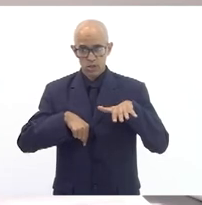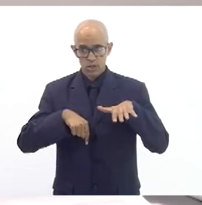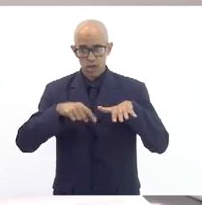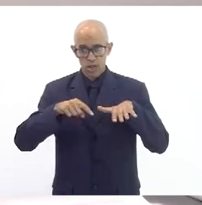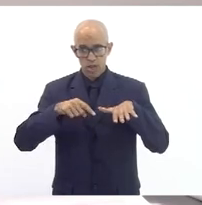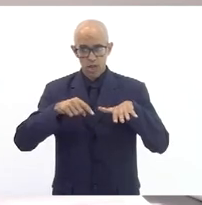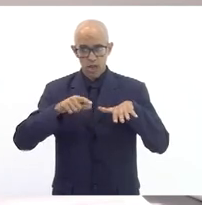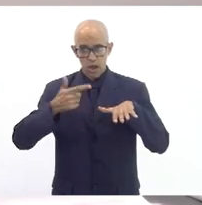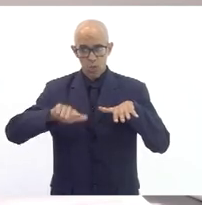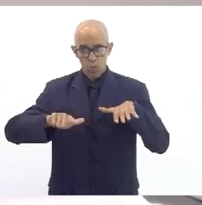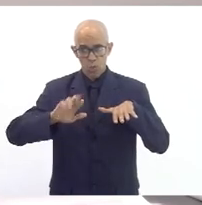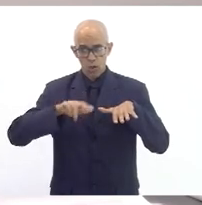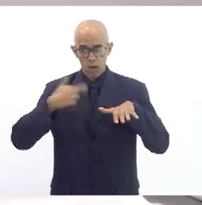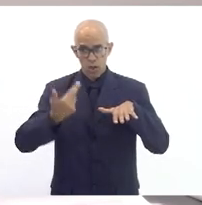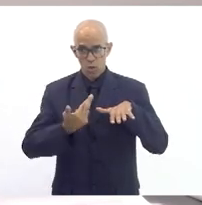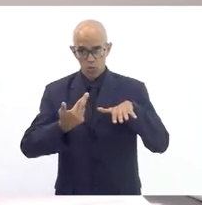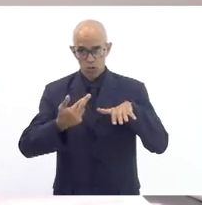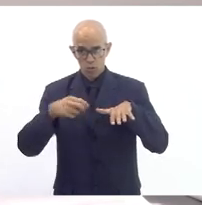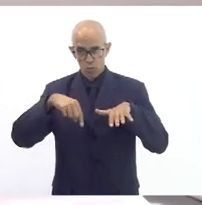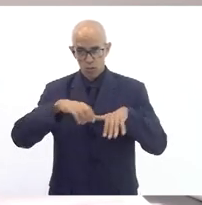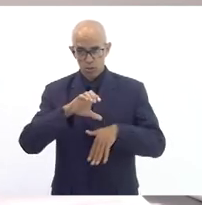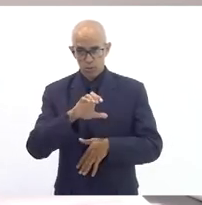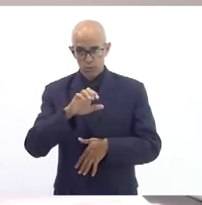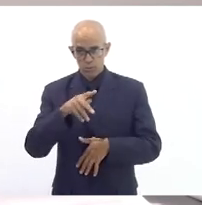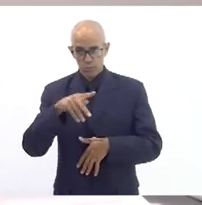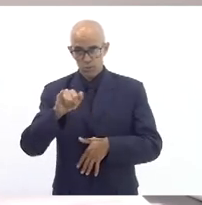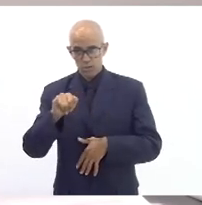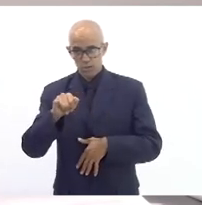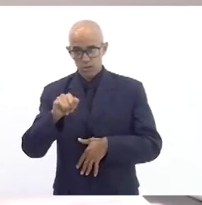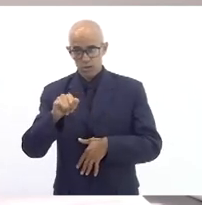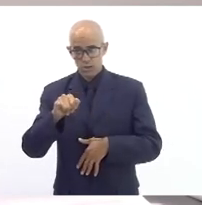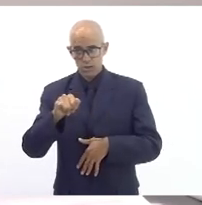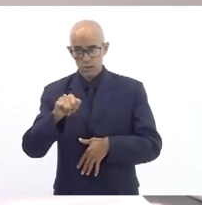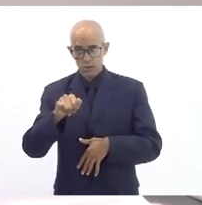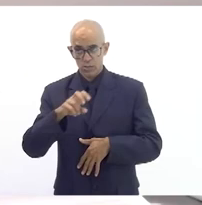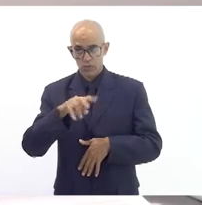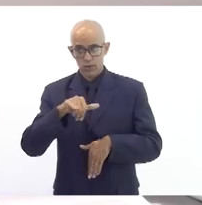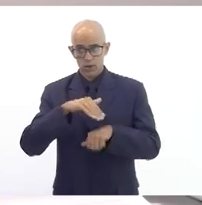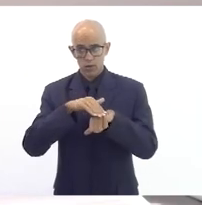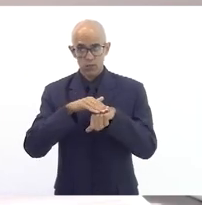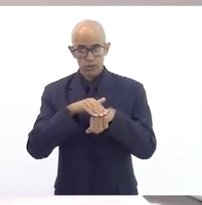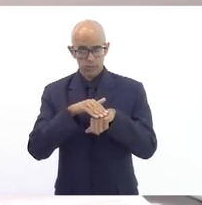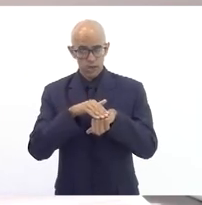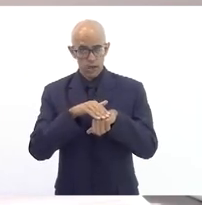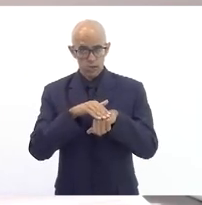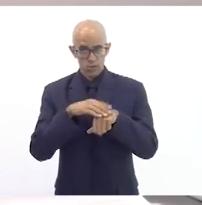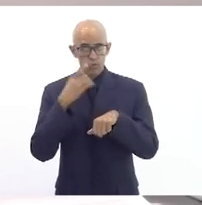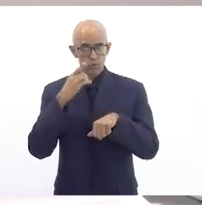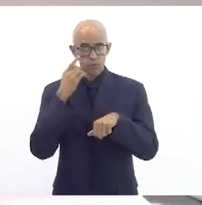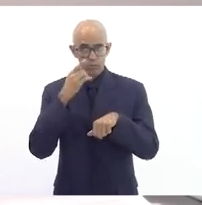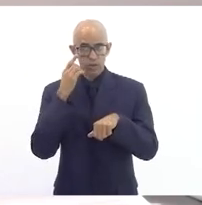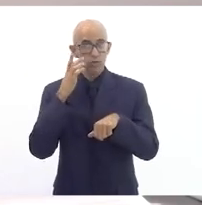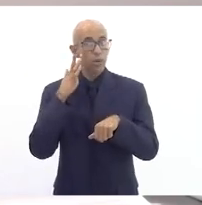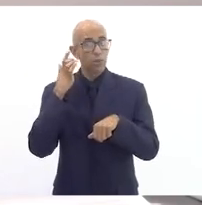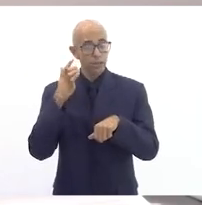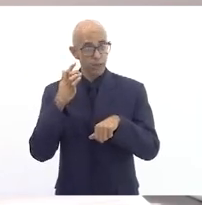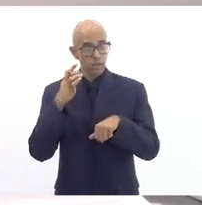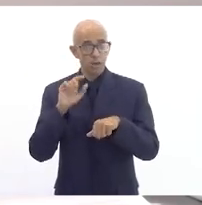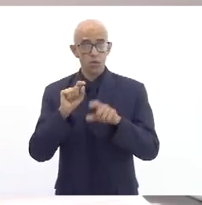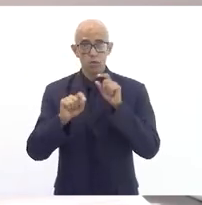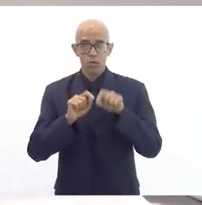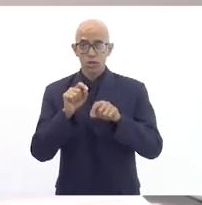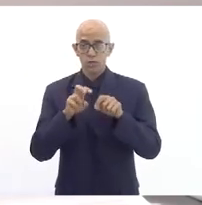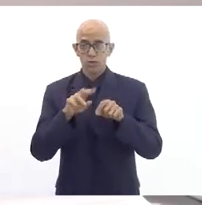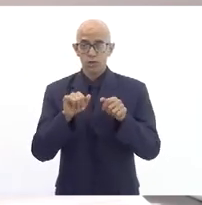a próxima reunião extraordinária da CPI... vamos conversar aqui com os pares amanhã no plenário, que nós vamos